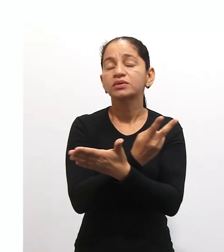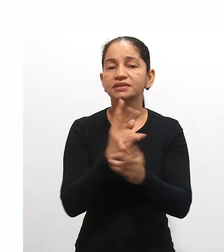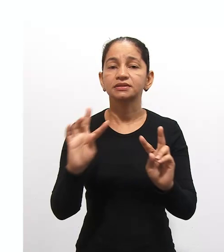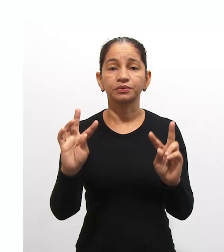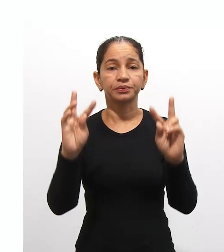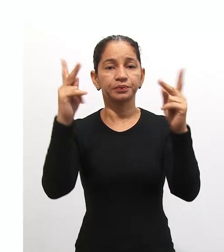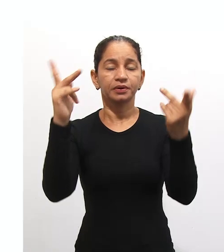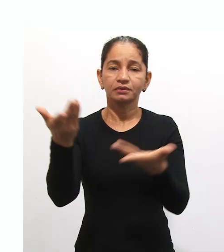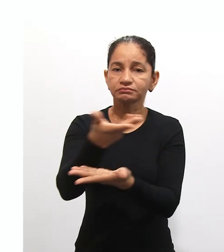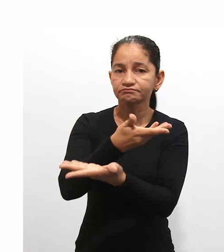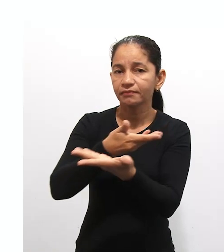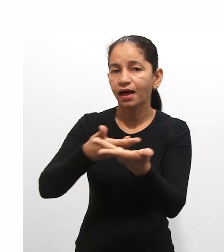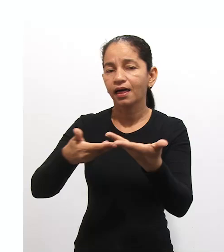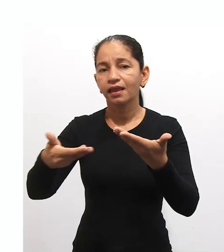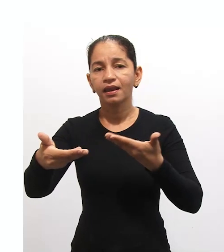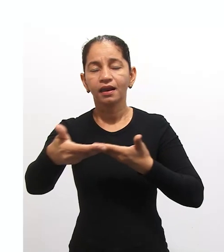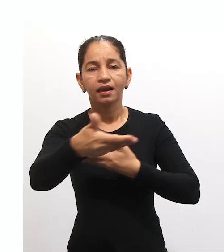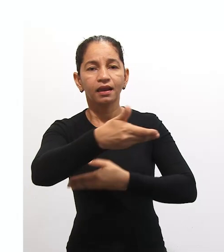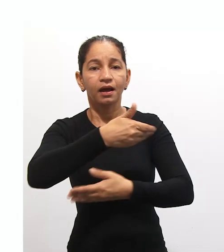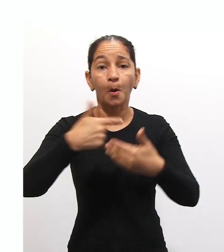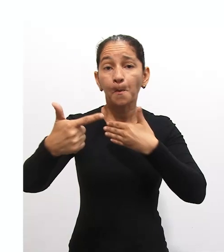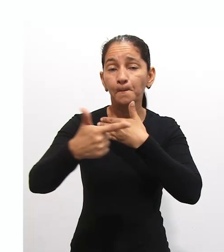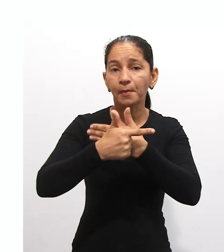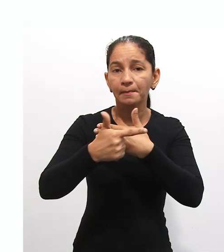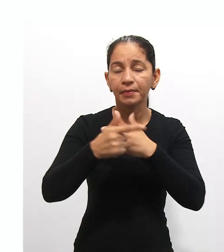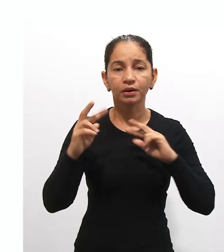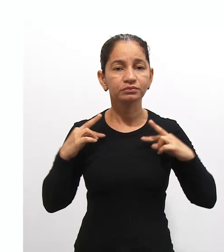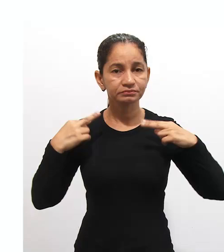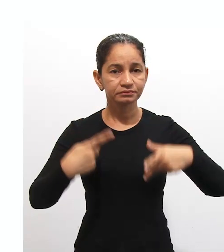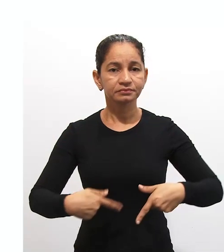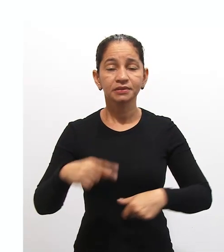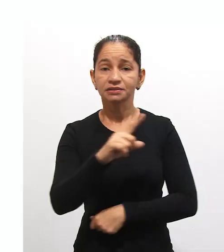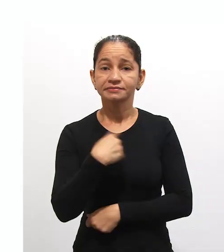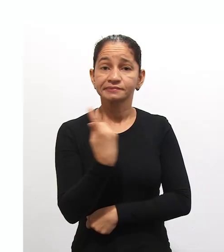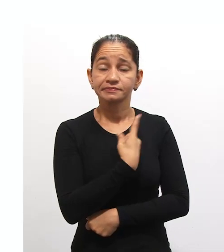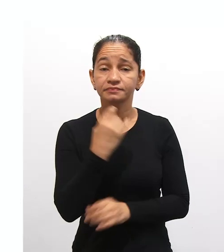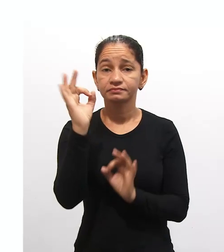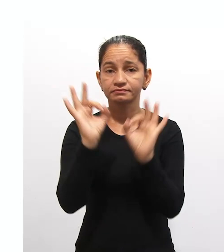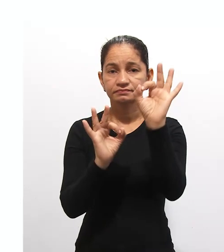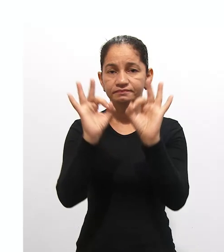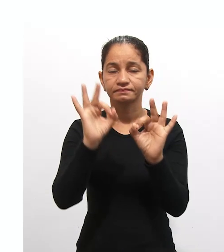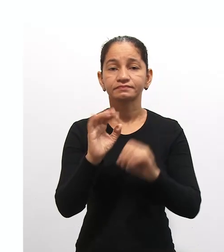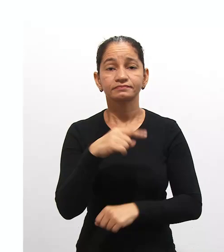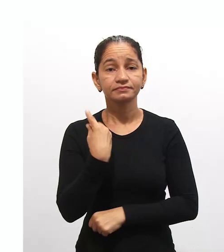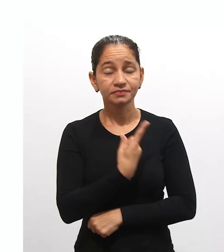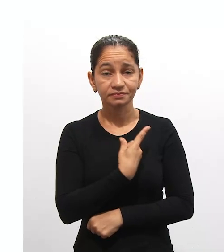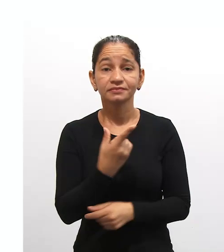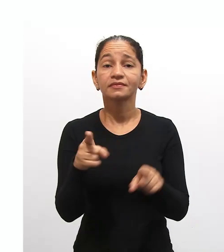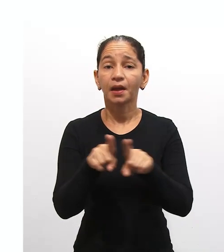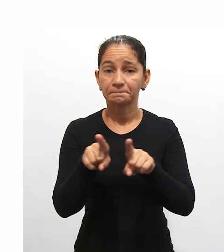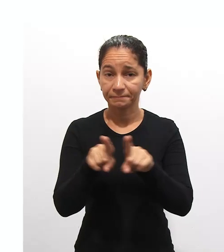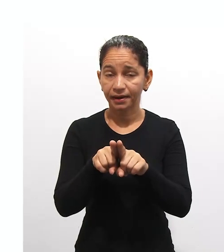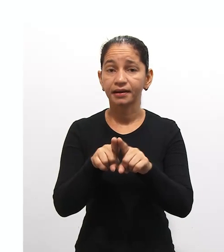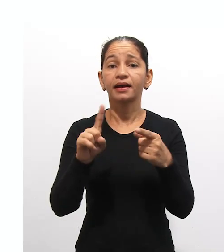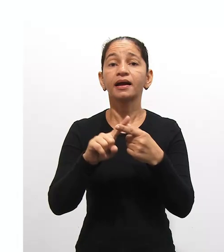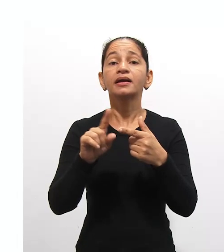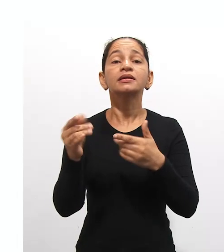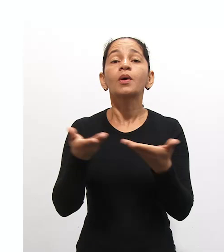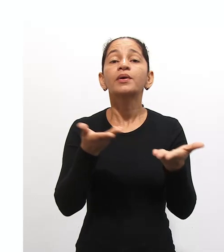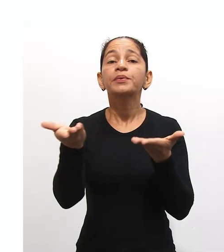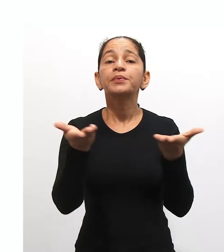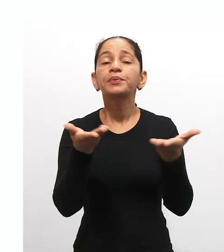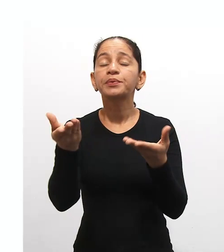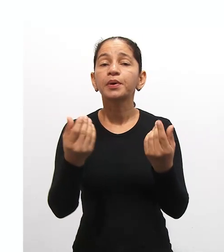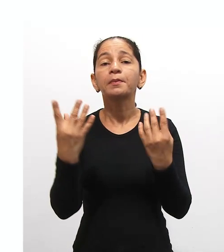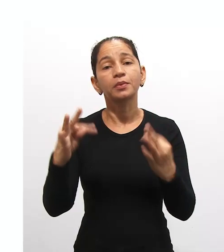valores compartilhados e as relações humanas que estruturam o ambiente educacional. Na EAD, essa cultura ela é mediada